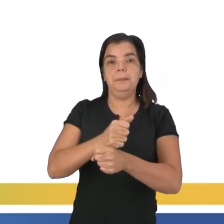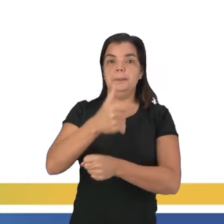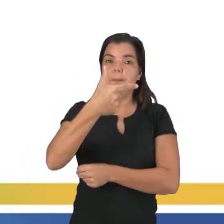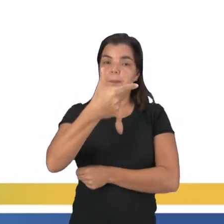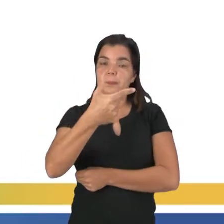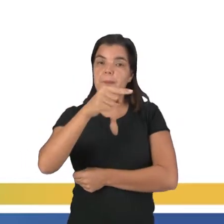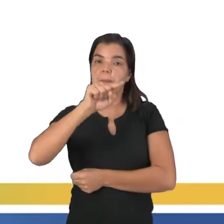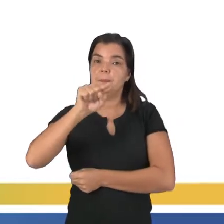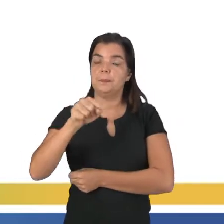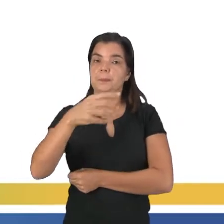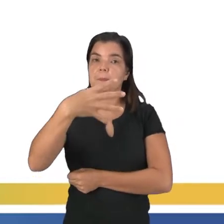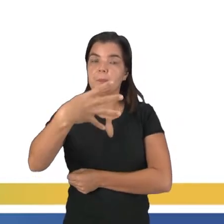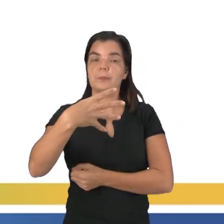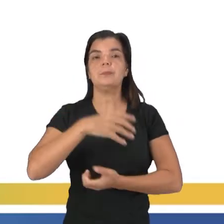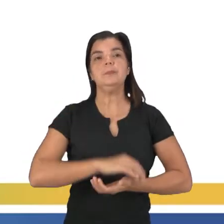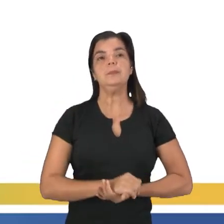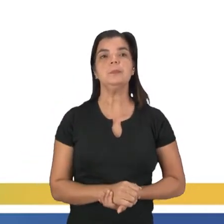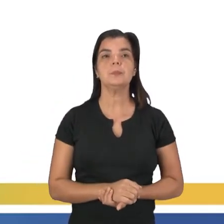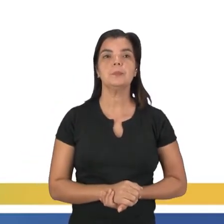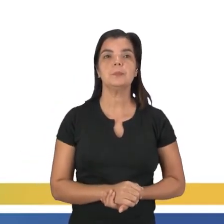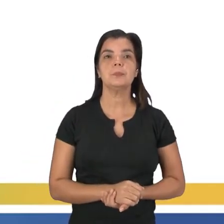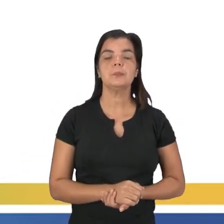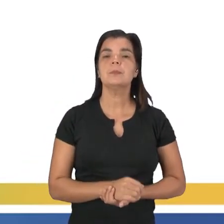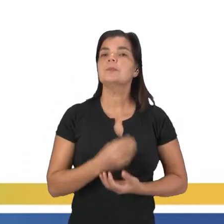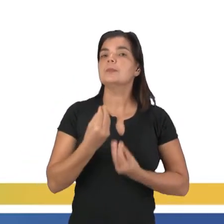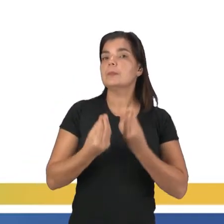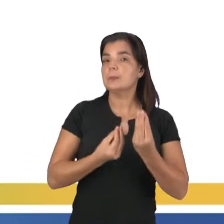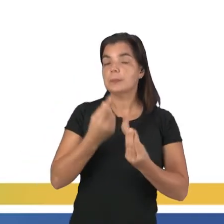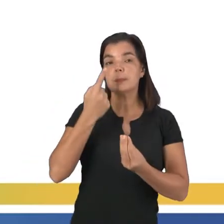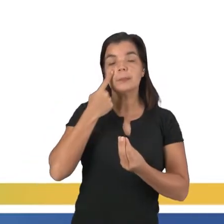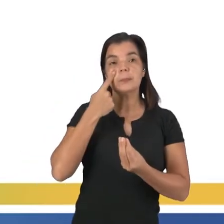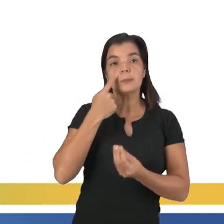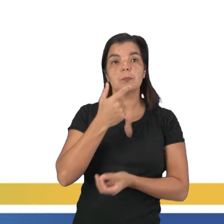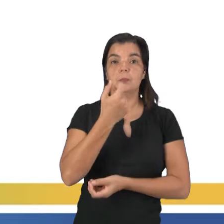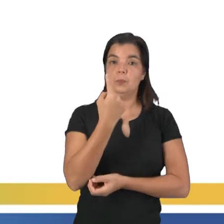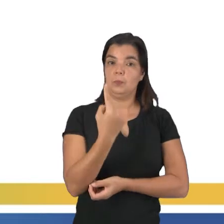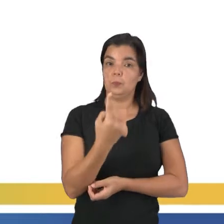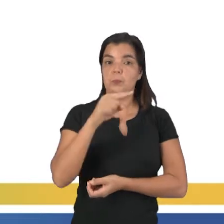1,442 mais 2,4. Aqui escrevemos